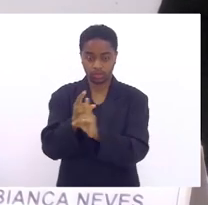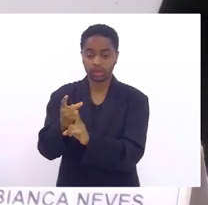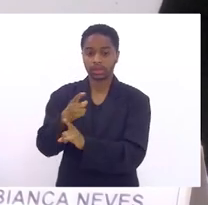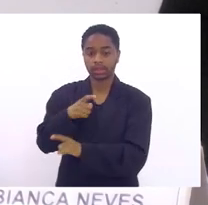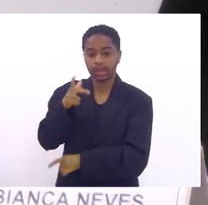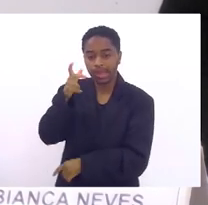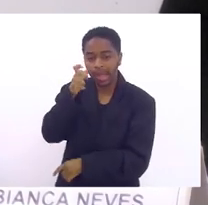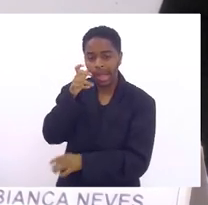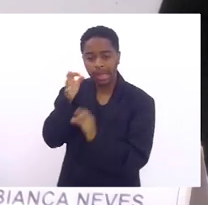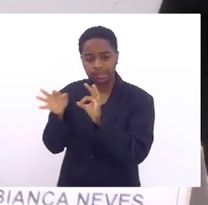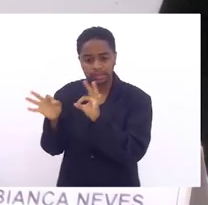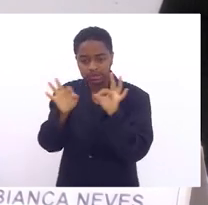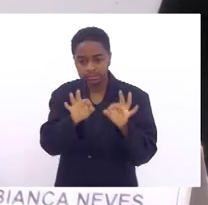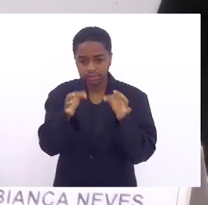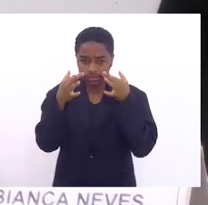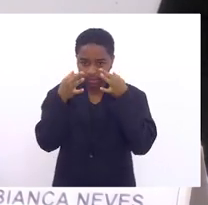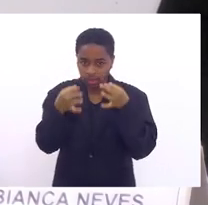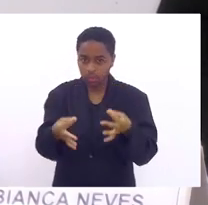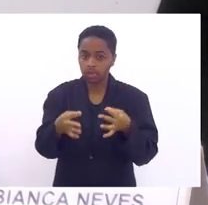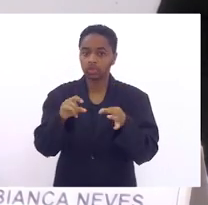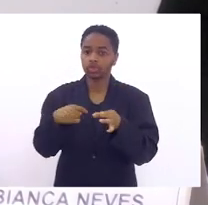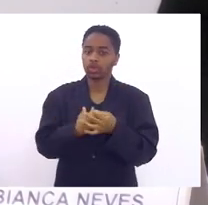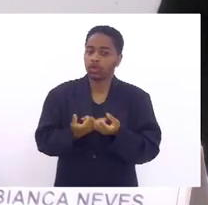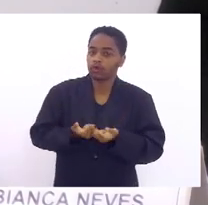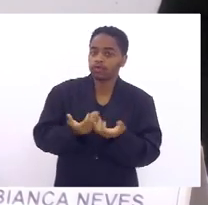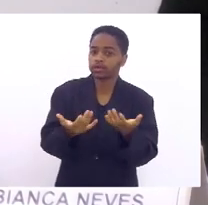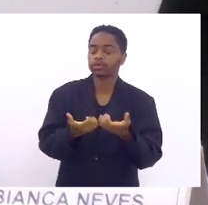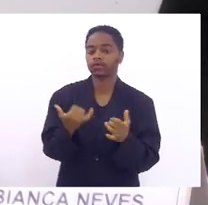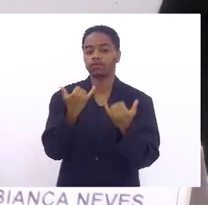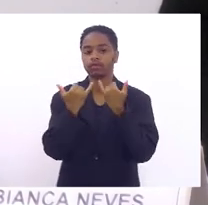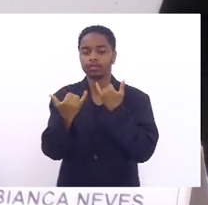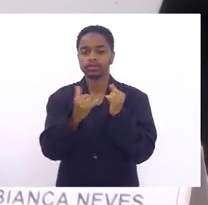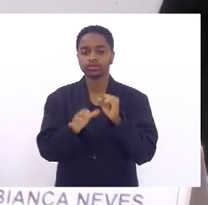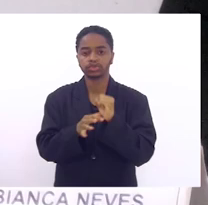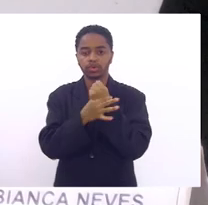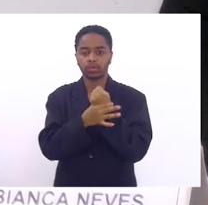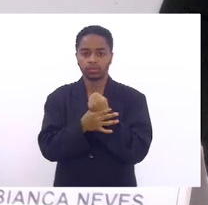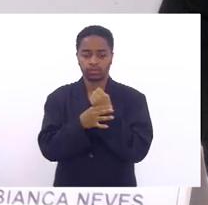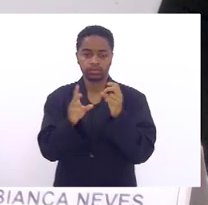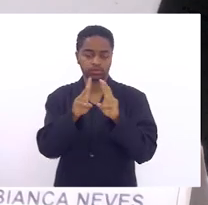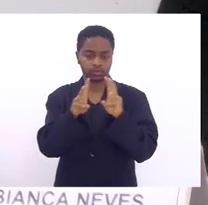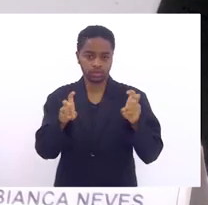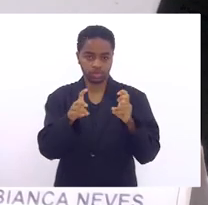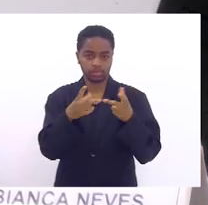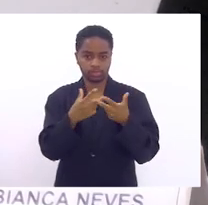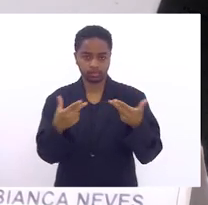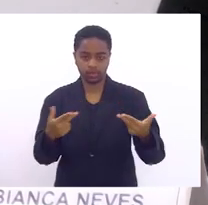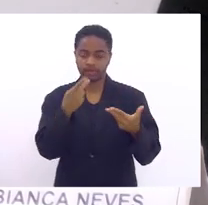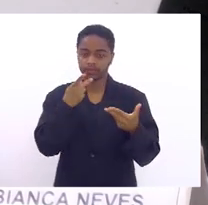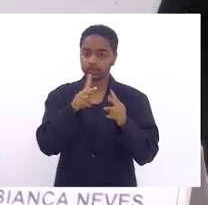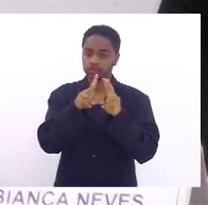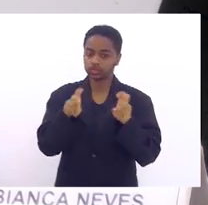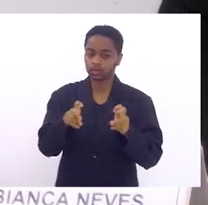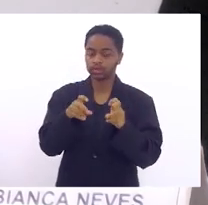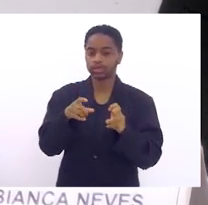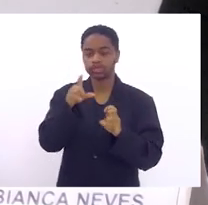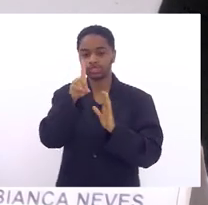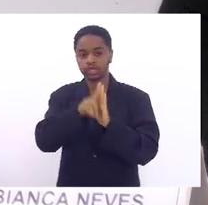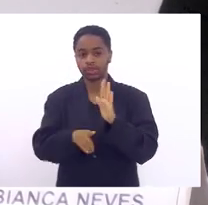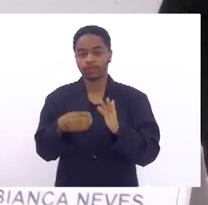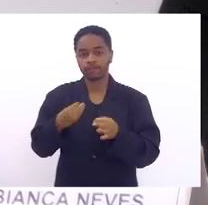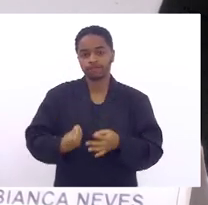oferecemos orientações seguras sobre os temas que nos trazem falamos de direito à vida digna dos Direitos